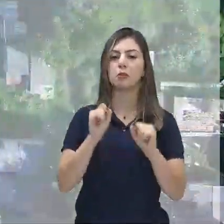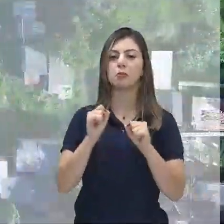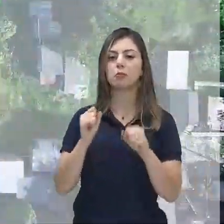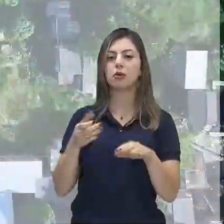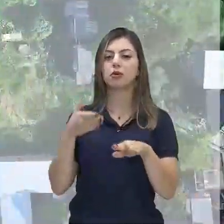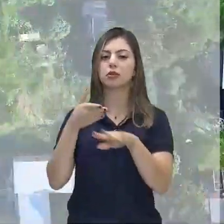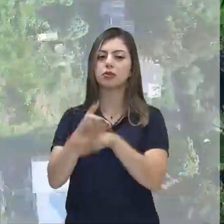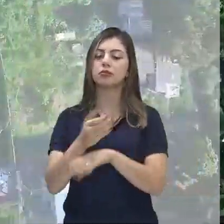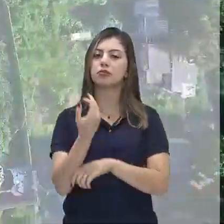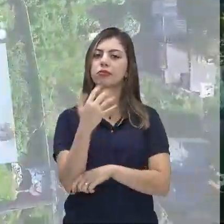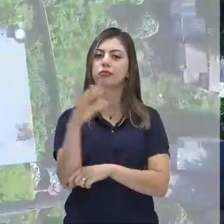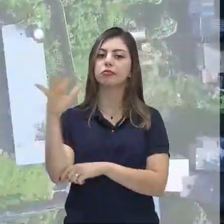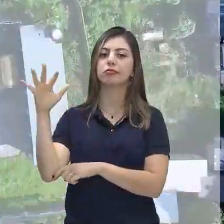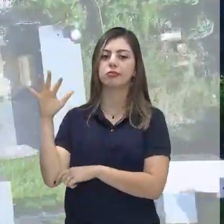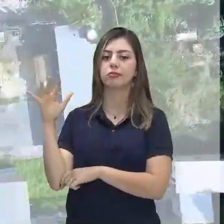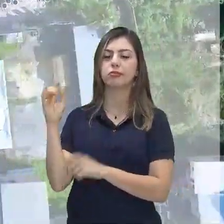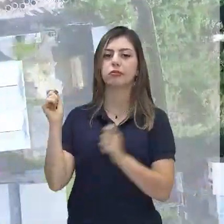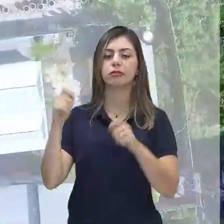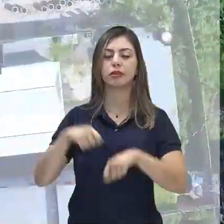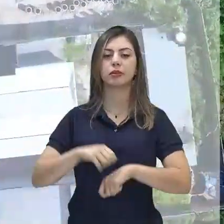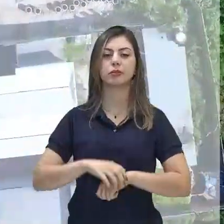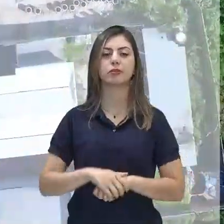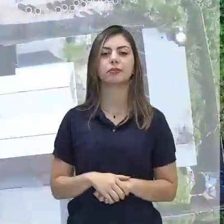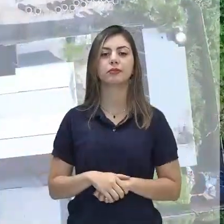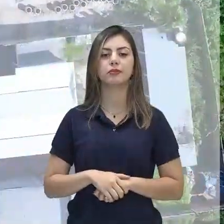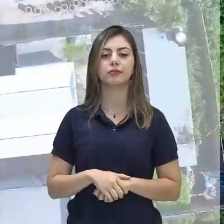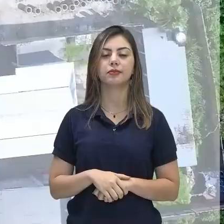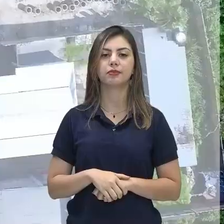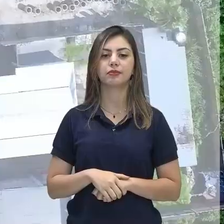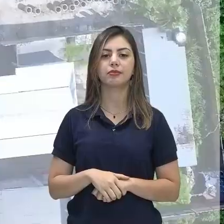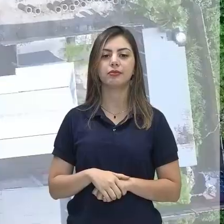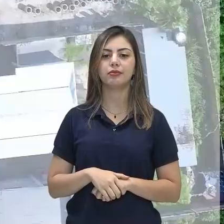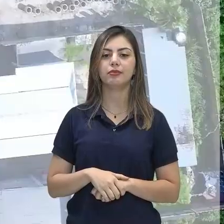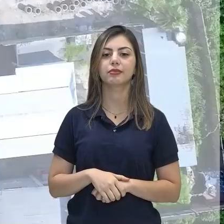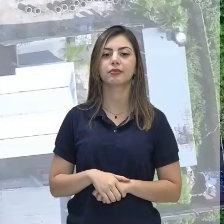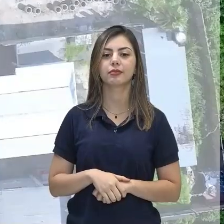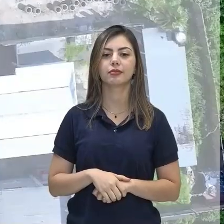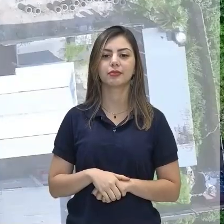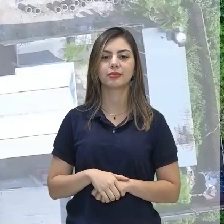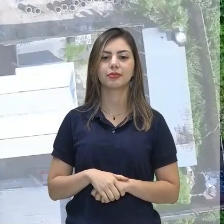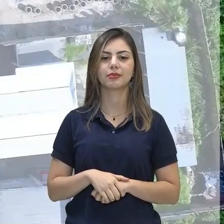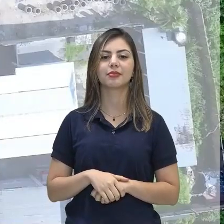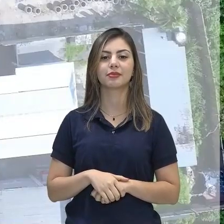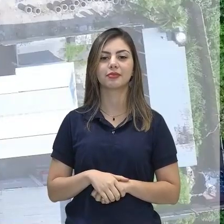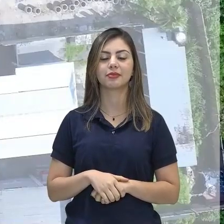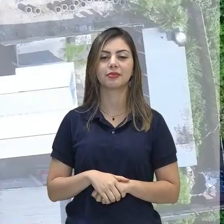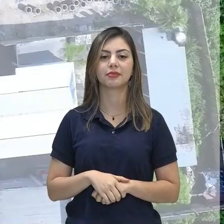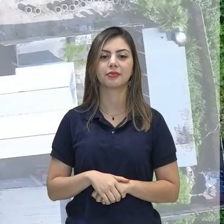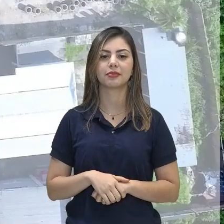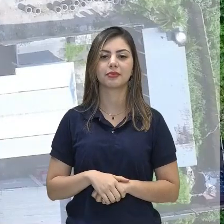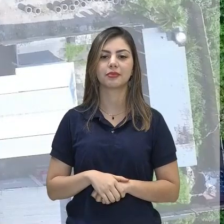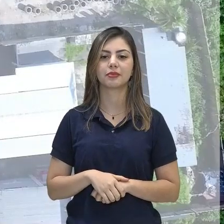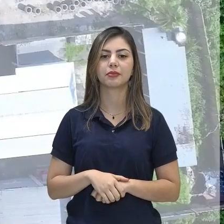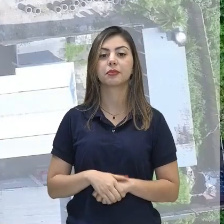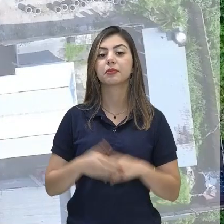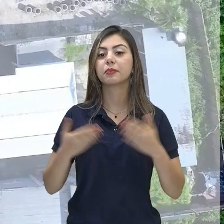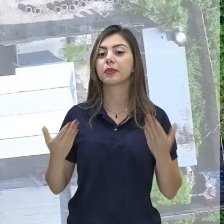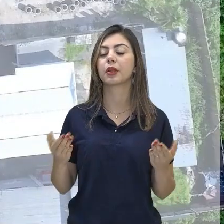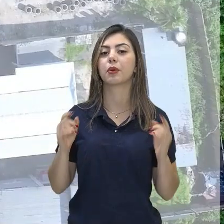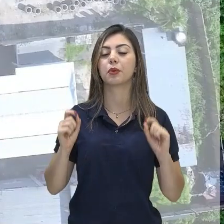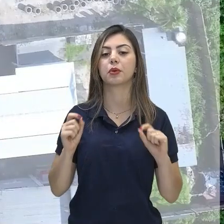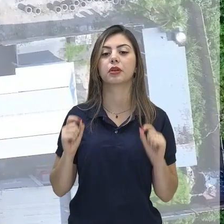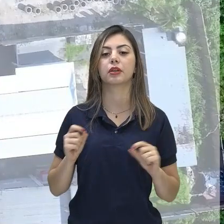desfrutar desses espaços com maior interação na natureza. Agora o que eu quero que vocês observem é o seguinte: